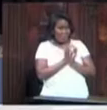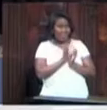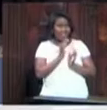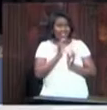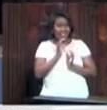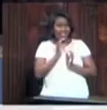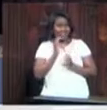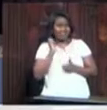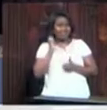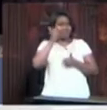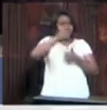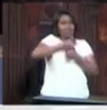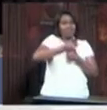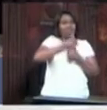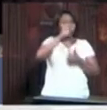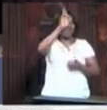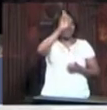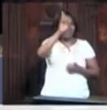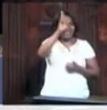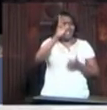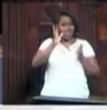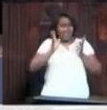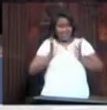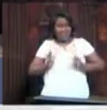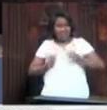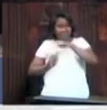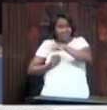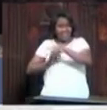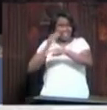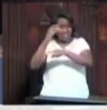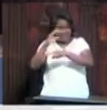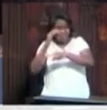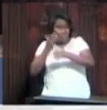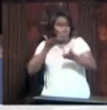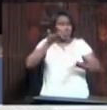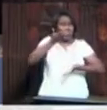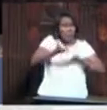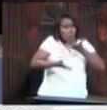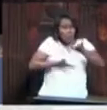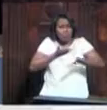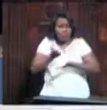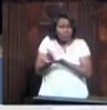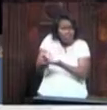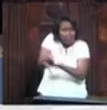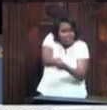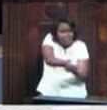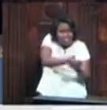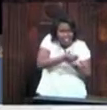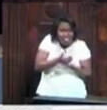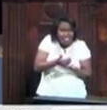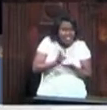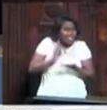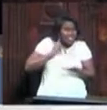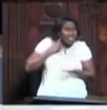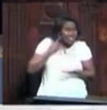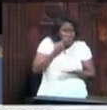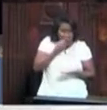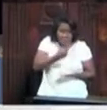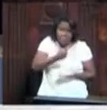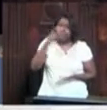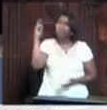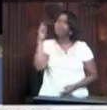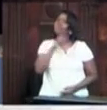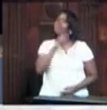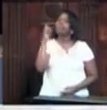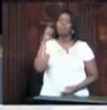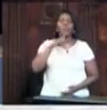assumiu o saneamento básico em Niterói cuidou do recolhimento do esgoto e do seu tratamento.